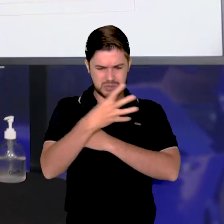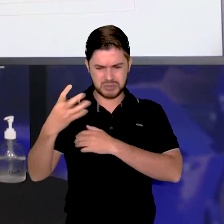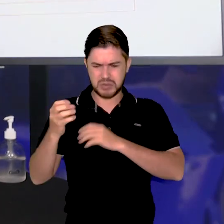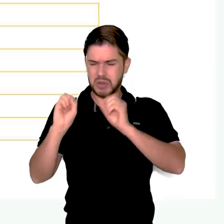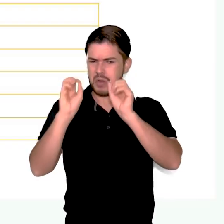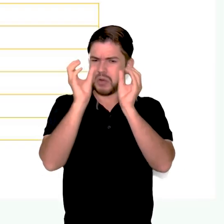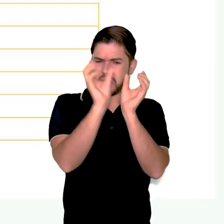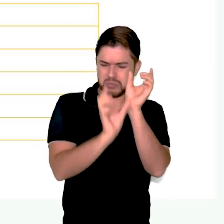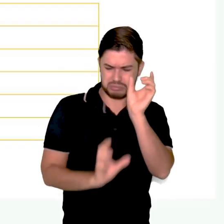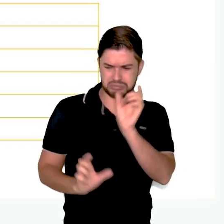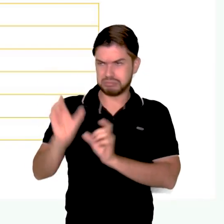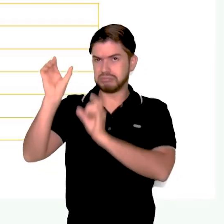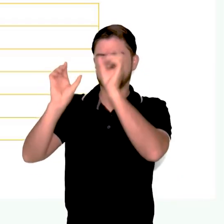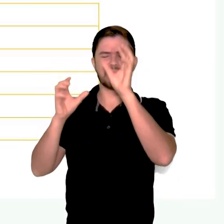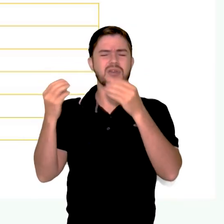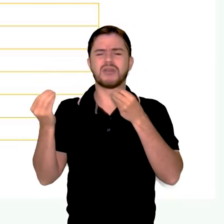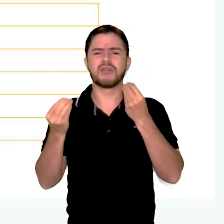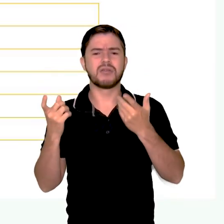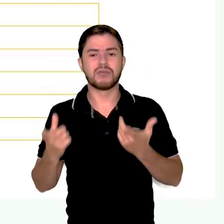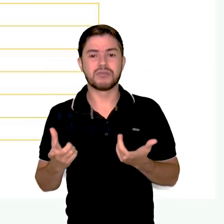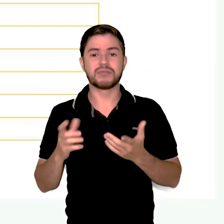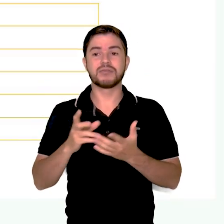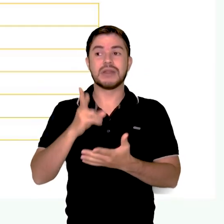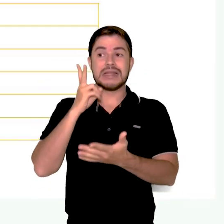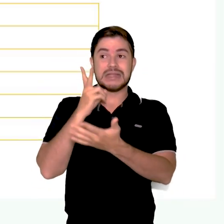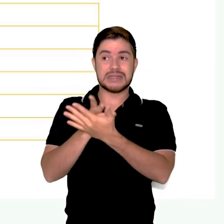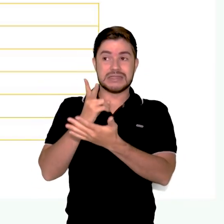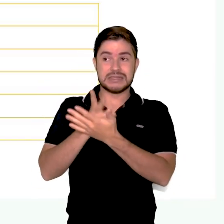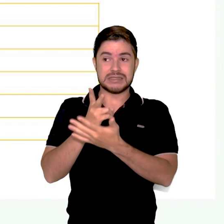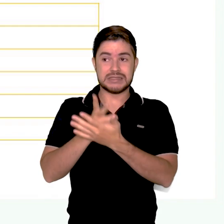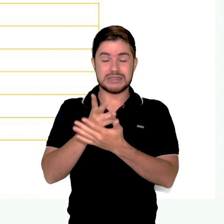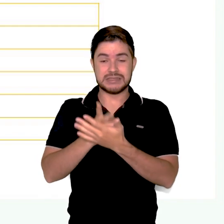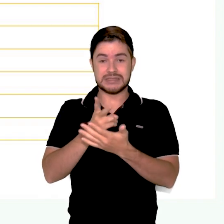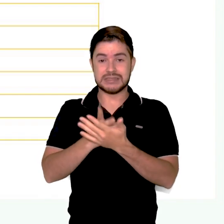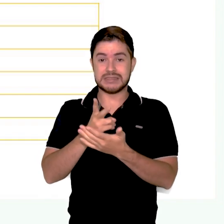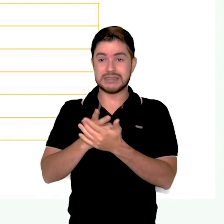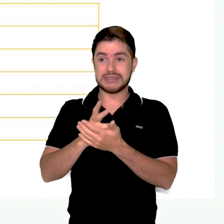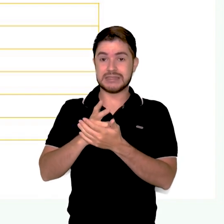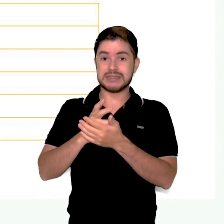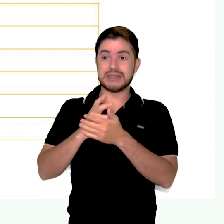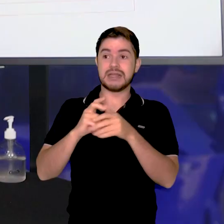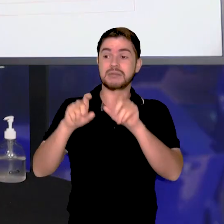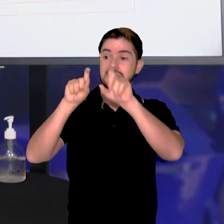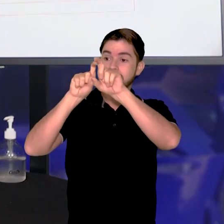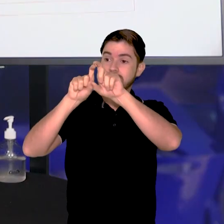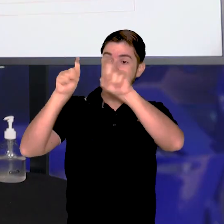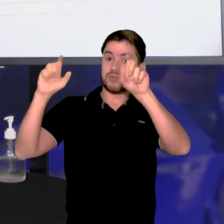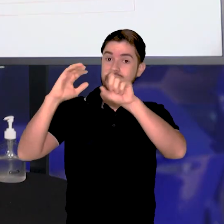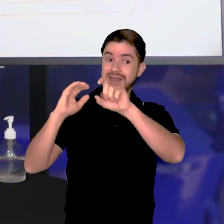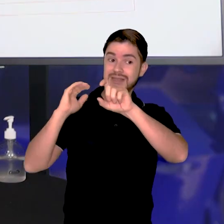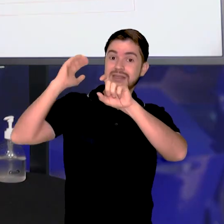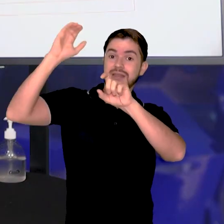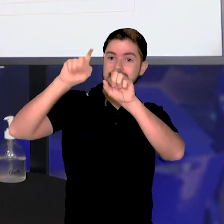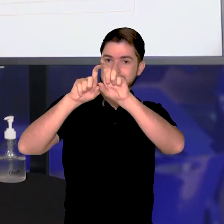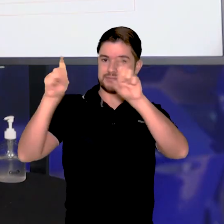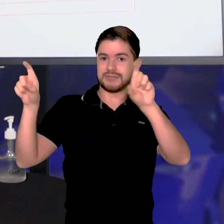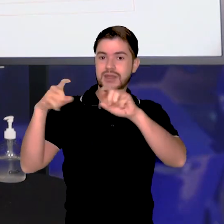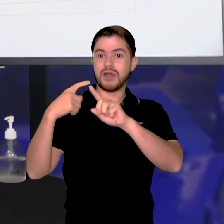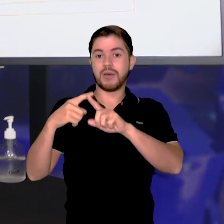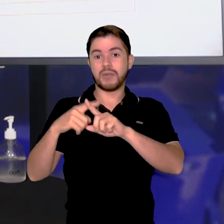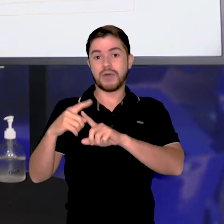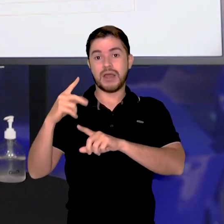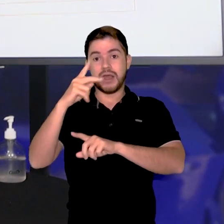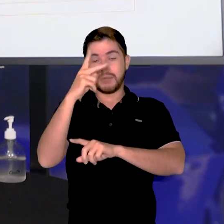tabela, em cima, embaixo, tá bom? Pessoal, recomendo que sempre vocês coloquem o título da tabela na parte de cima, porque aí quem tiver acesso